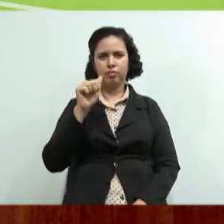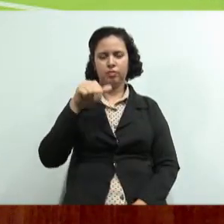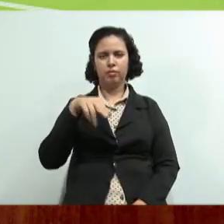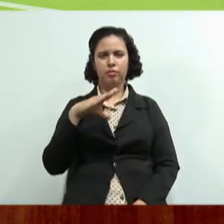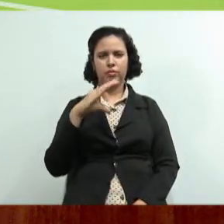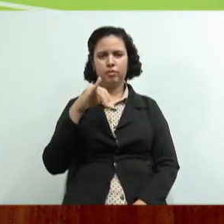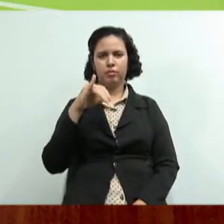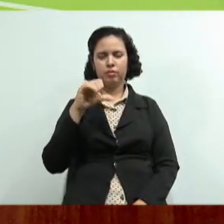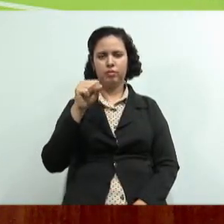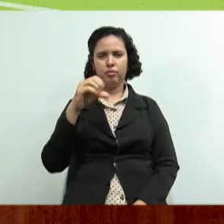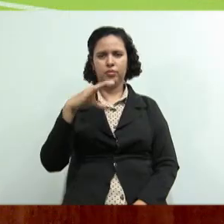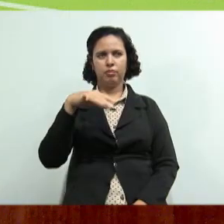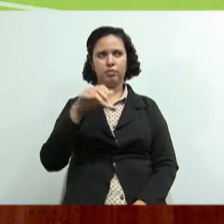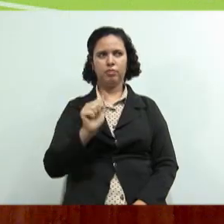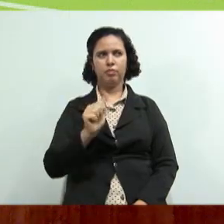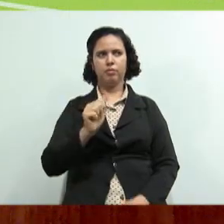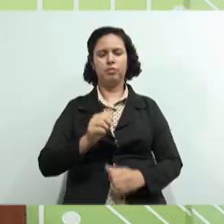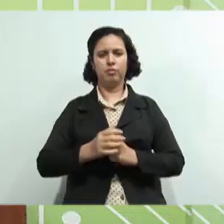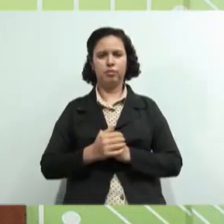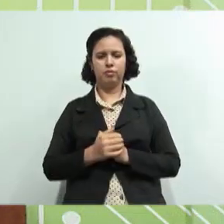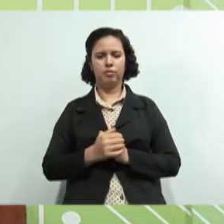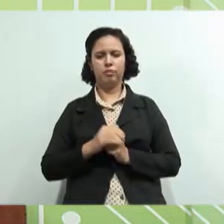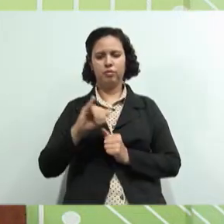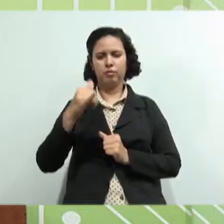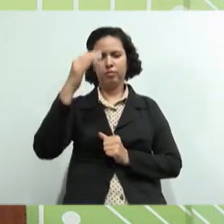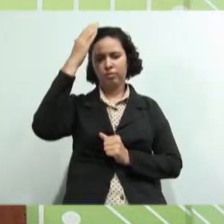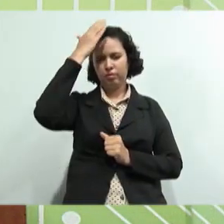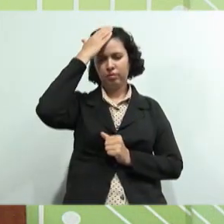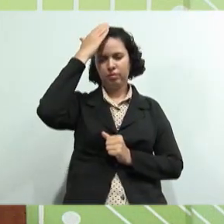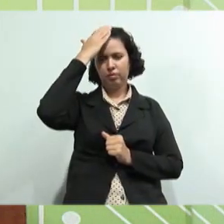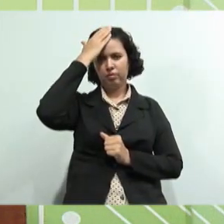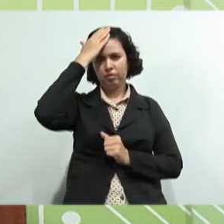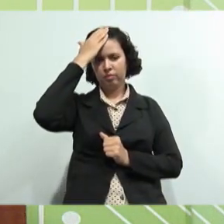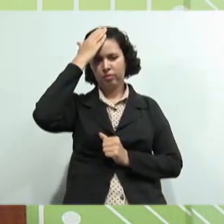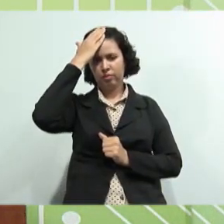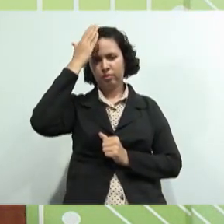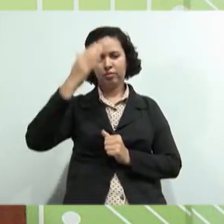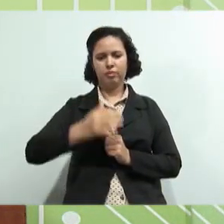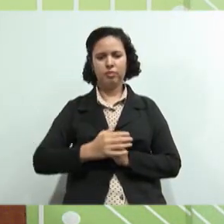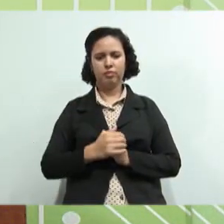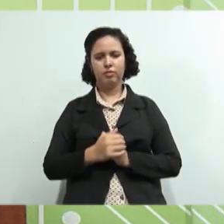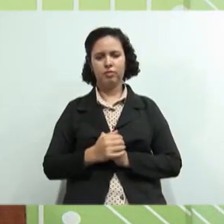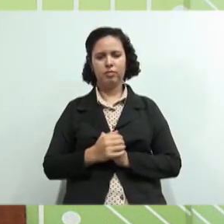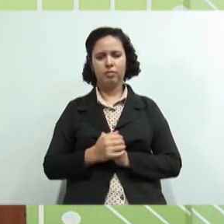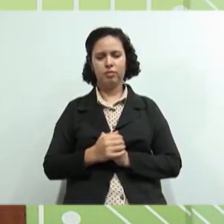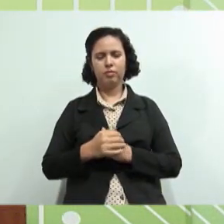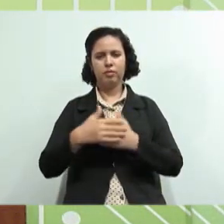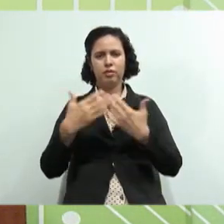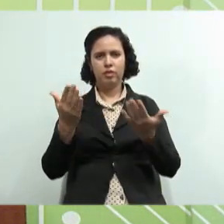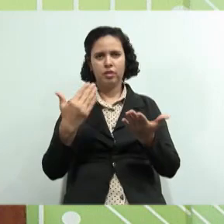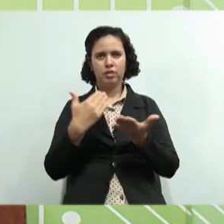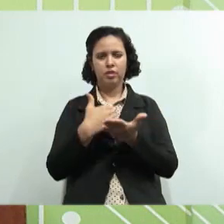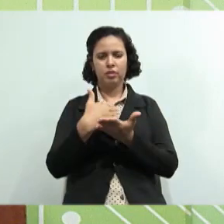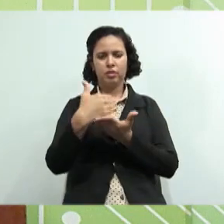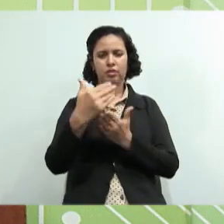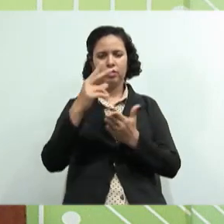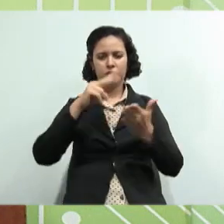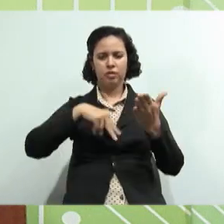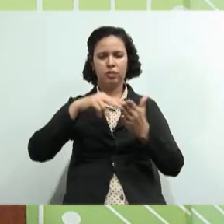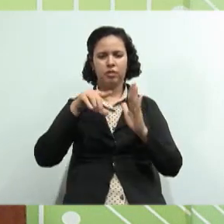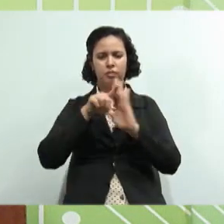JTO de Paraná. Só de Paraná, cidade que guardo no coração. Vamos começar lendo as perguntas,